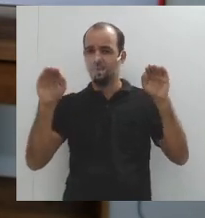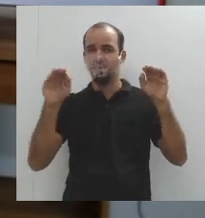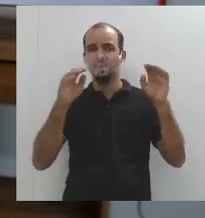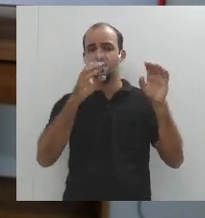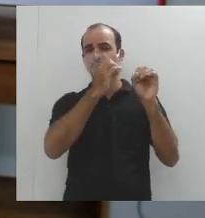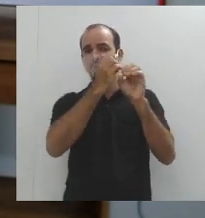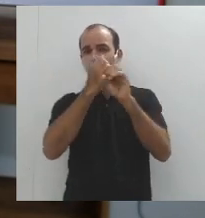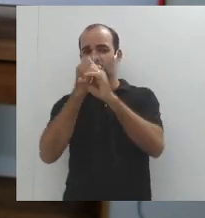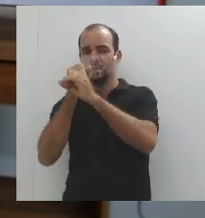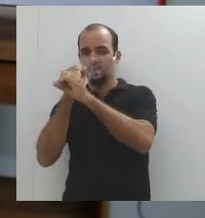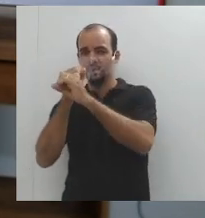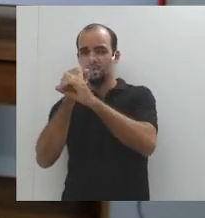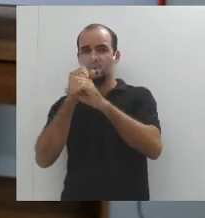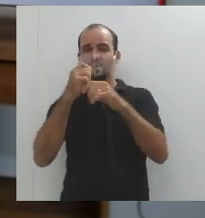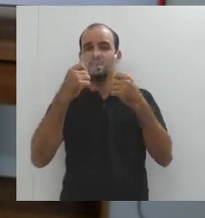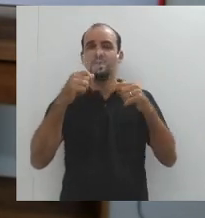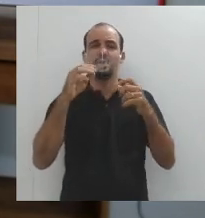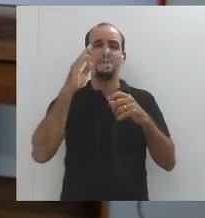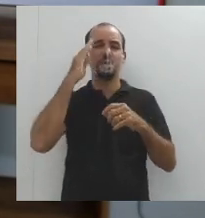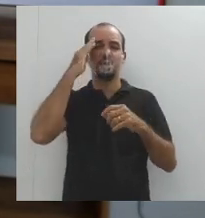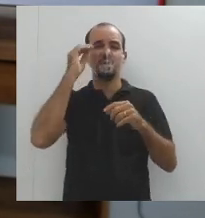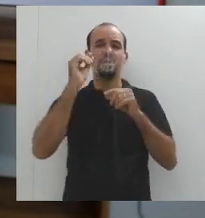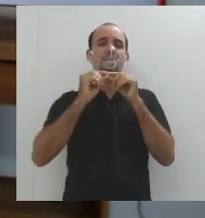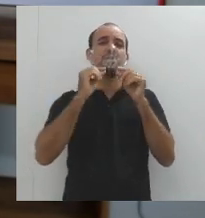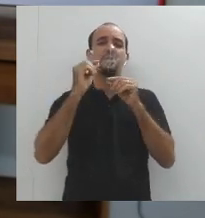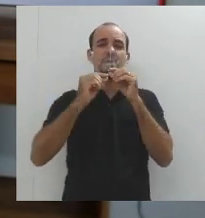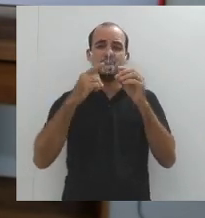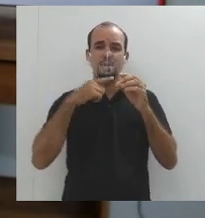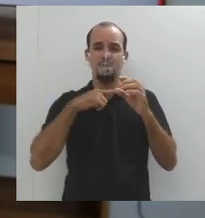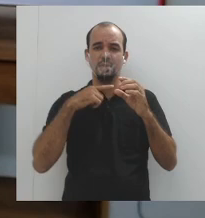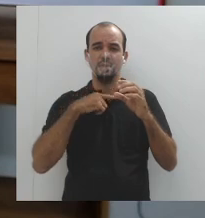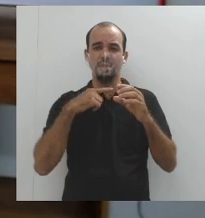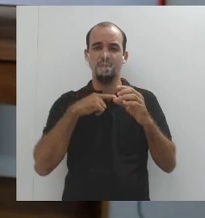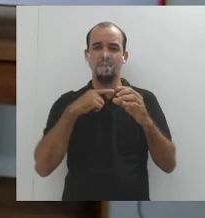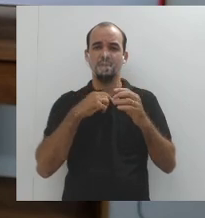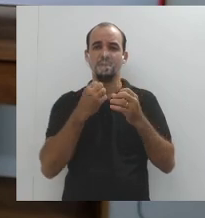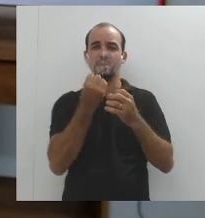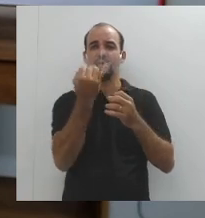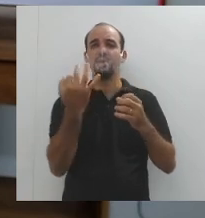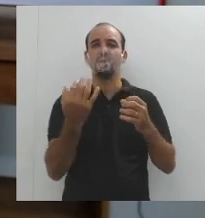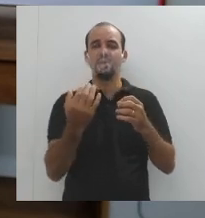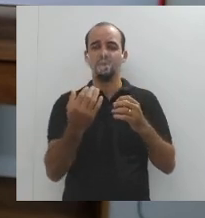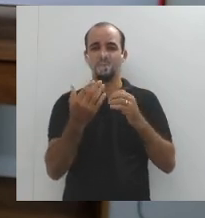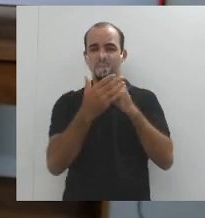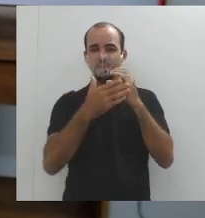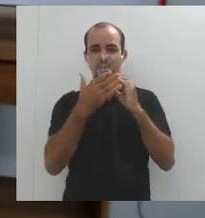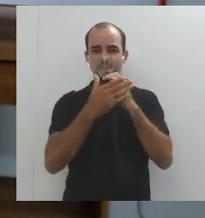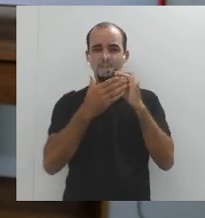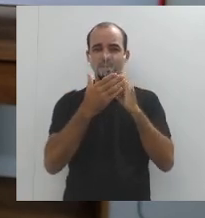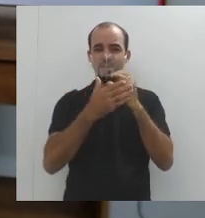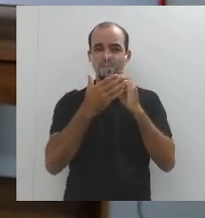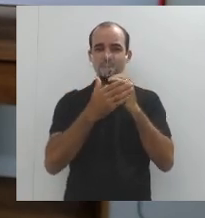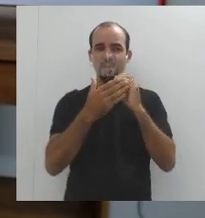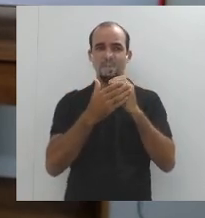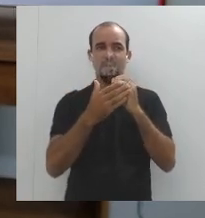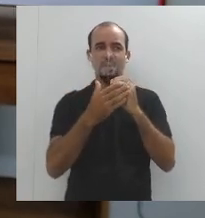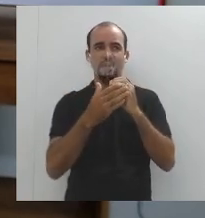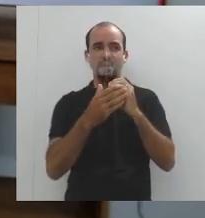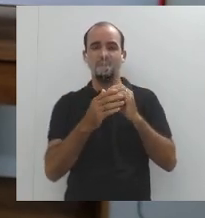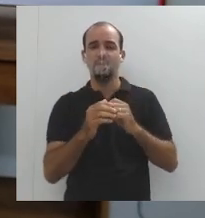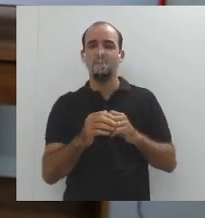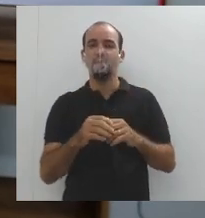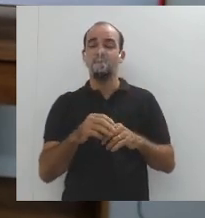desse carboidrato aqui, tá bom? Ó, olha só. A massa